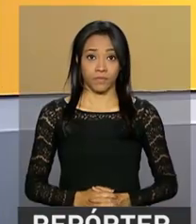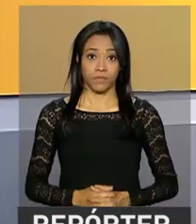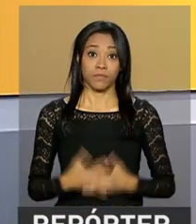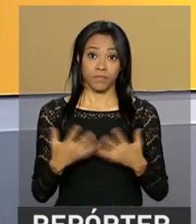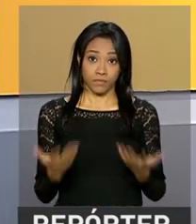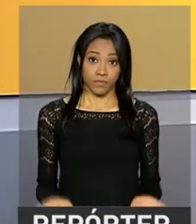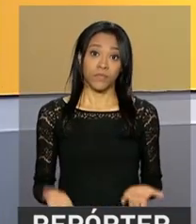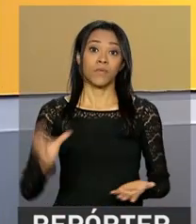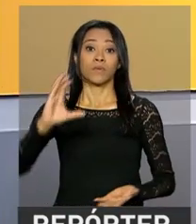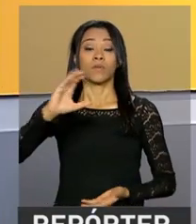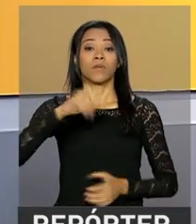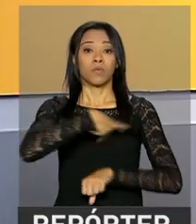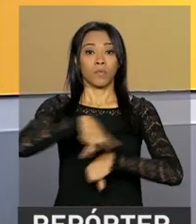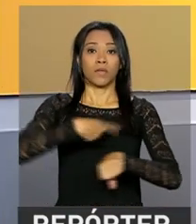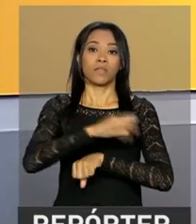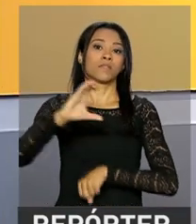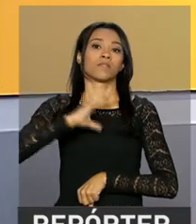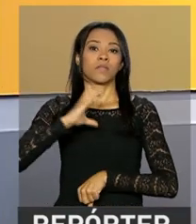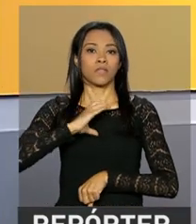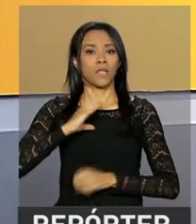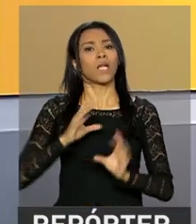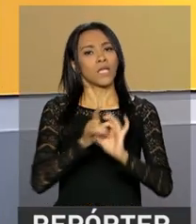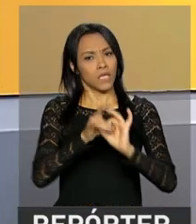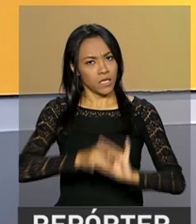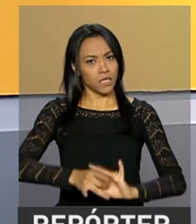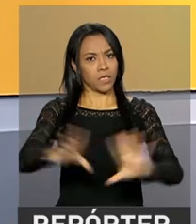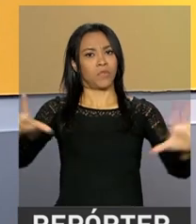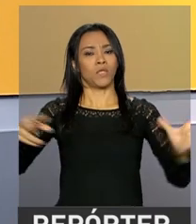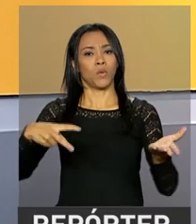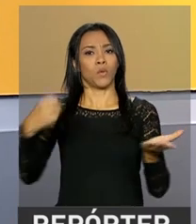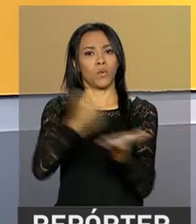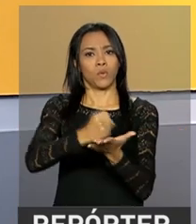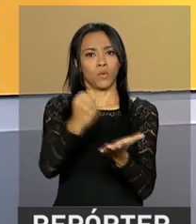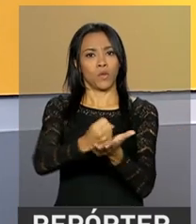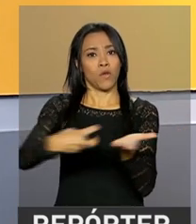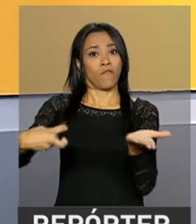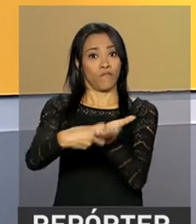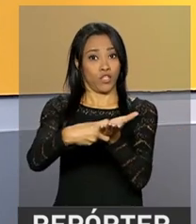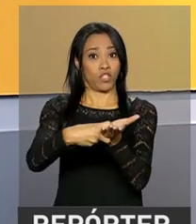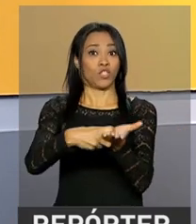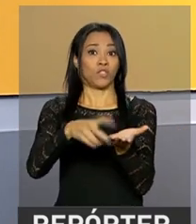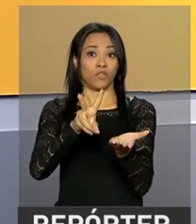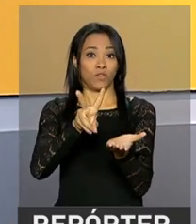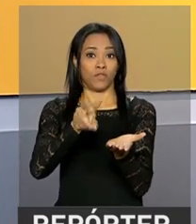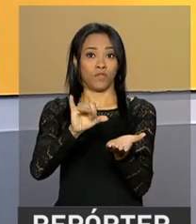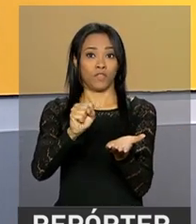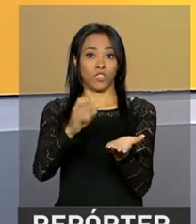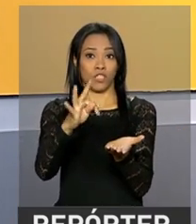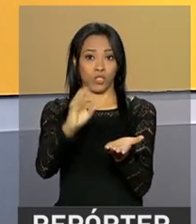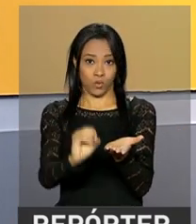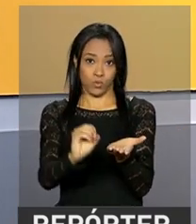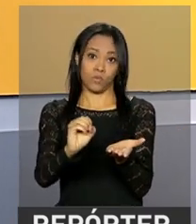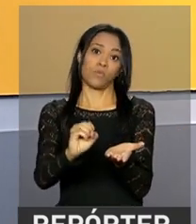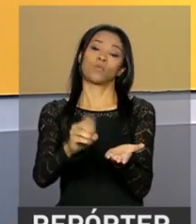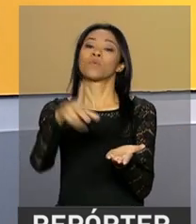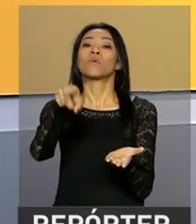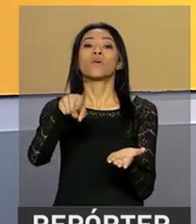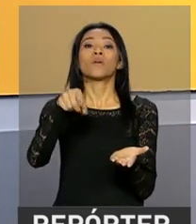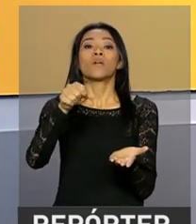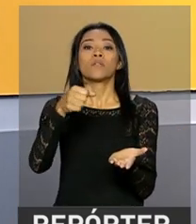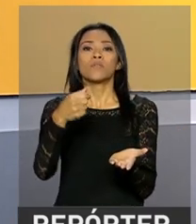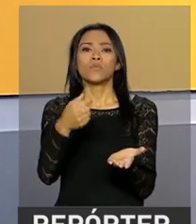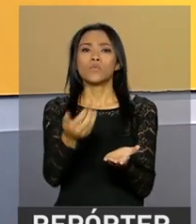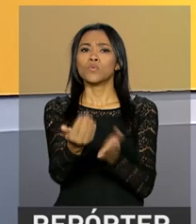o Canadá liberou a exigência de visto para brasileiros que tiver que tiveram visto canadense emitido nos últimos 10